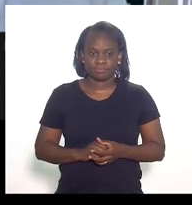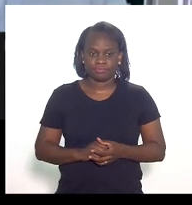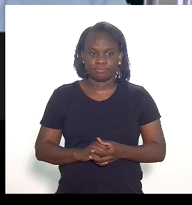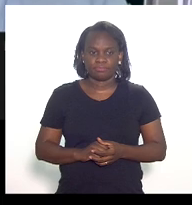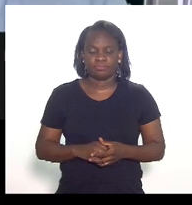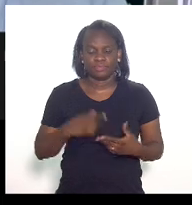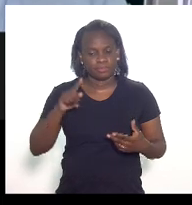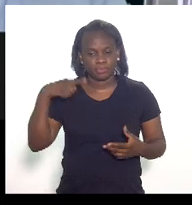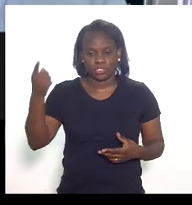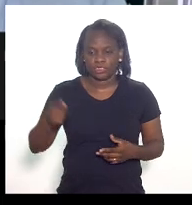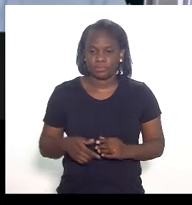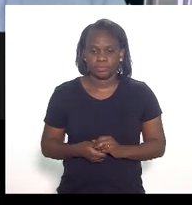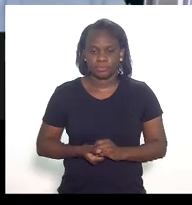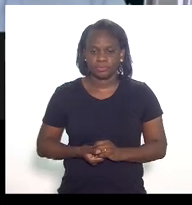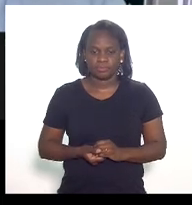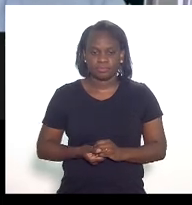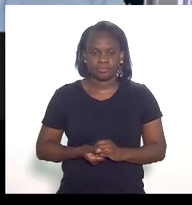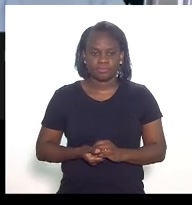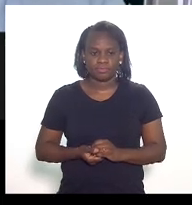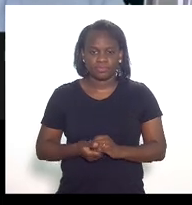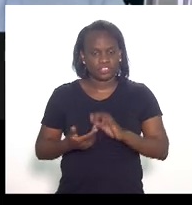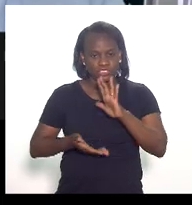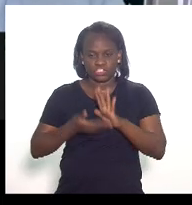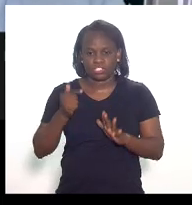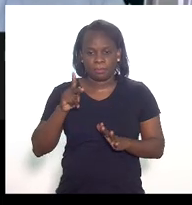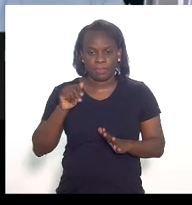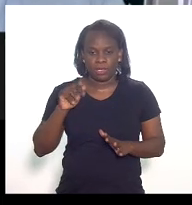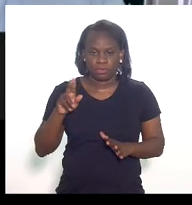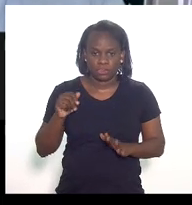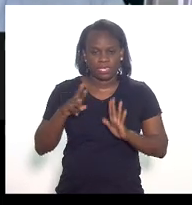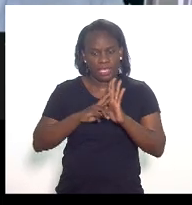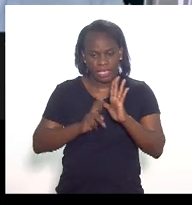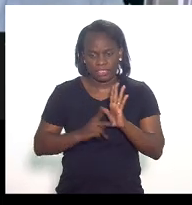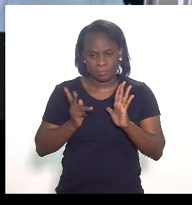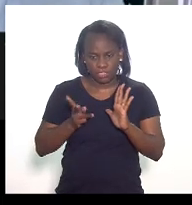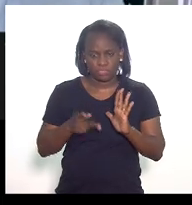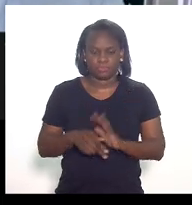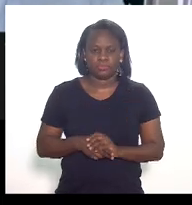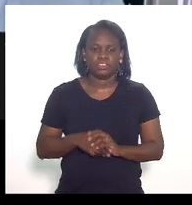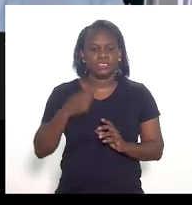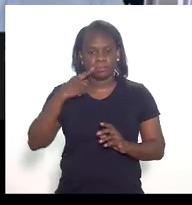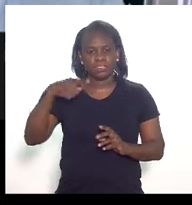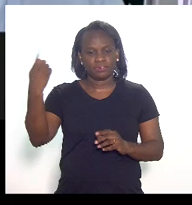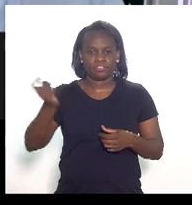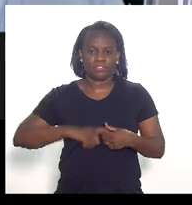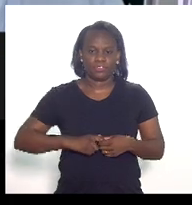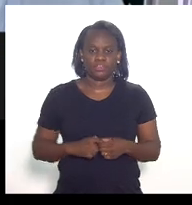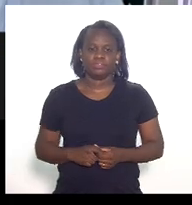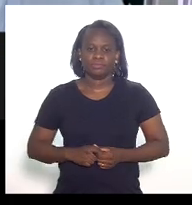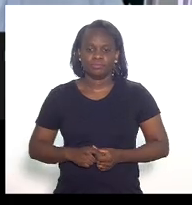Vamos para o próximo. Vamos para o próximo. Retirar de pauta naquela regra nossa. Semana que vem ele volta.